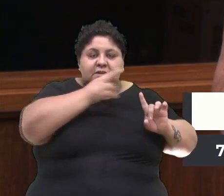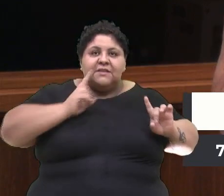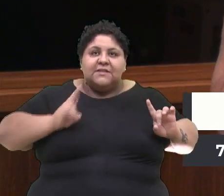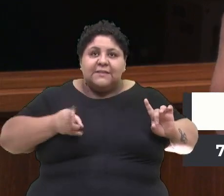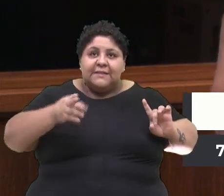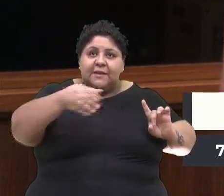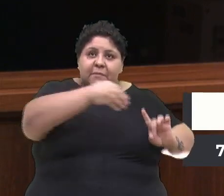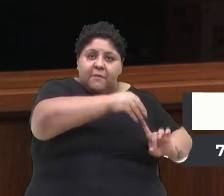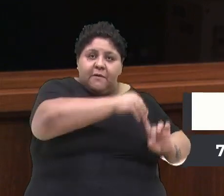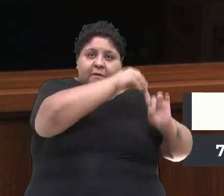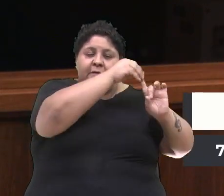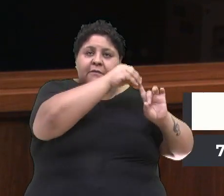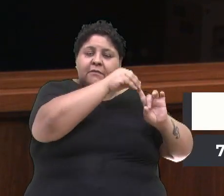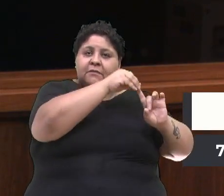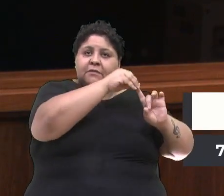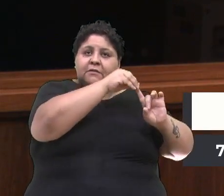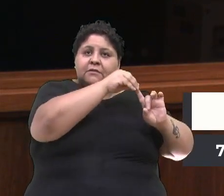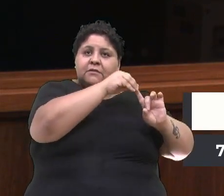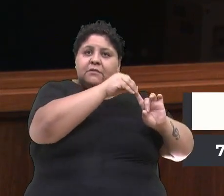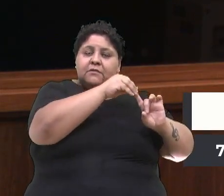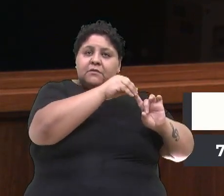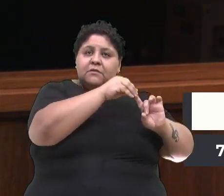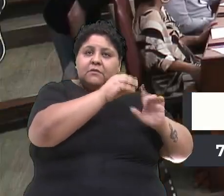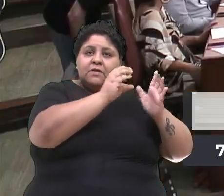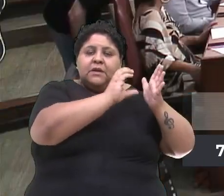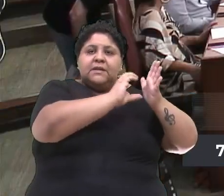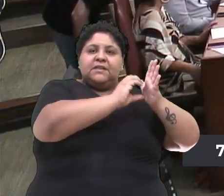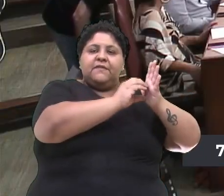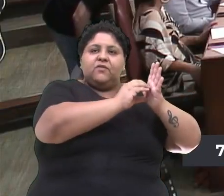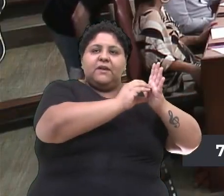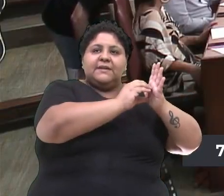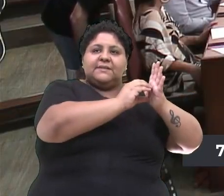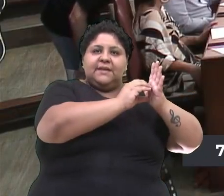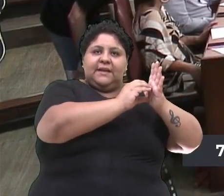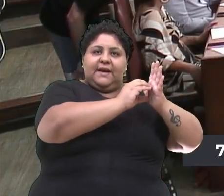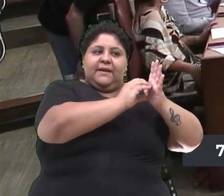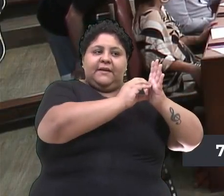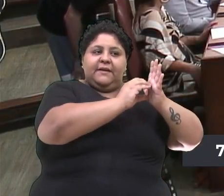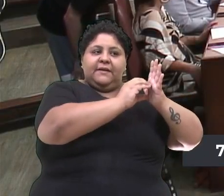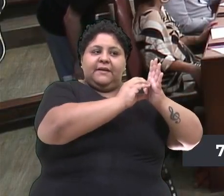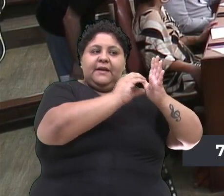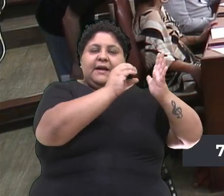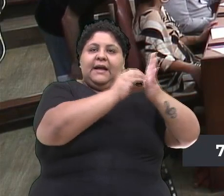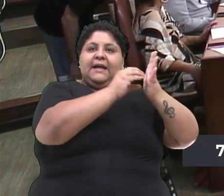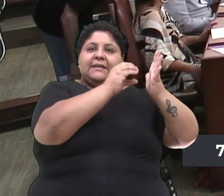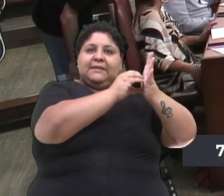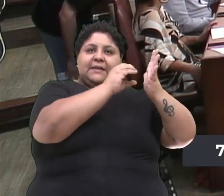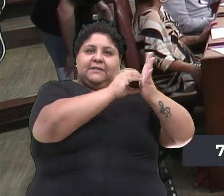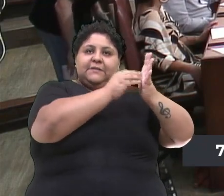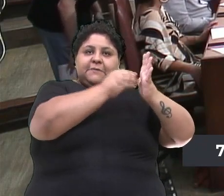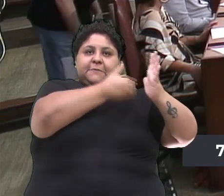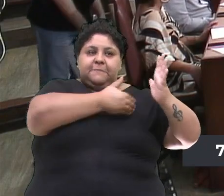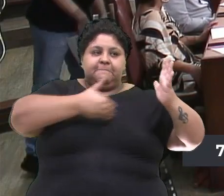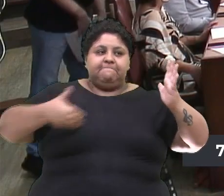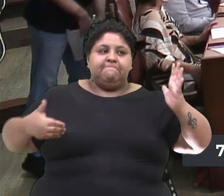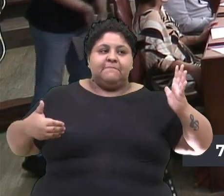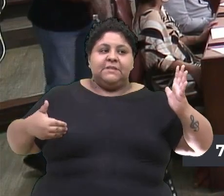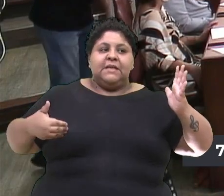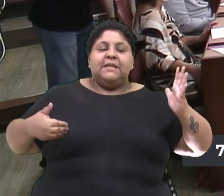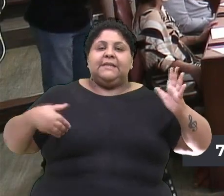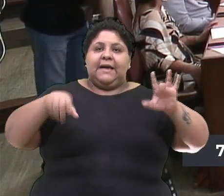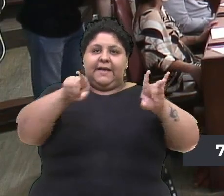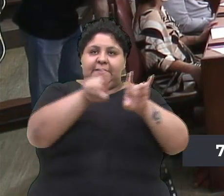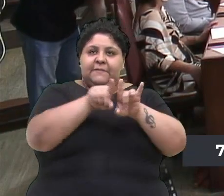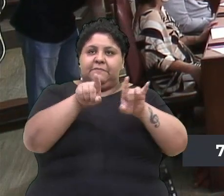priorizar o servidor público, aquele de carreira, que fica independente dos vereadores,